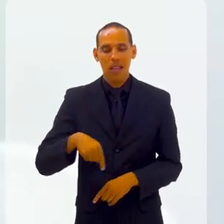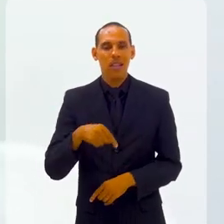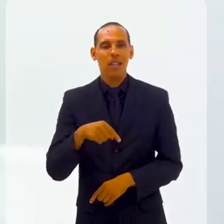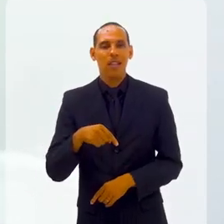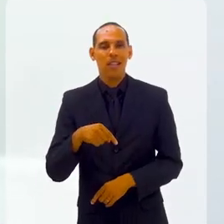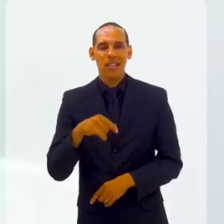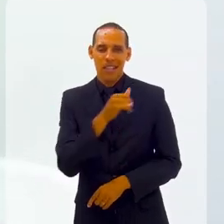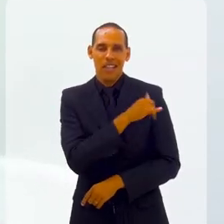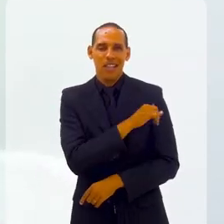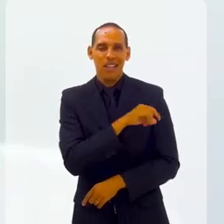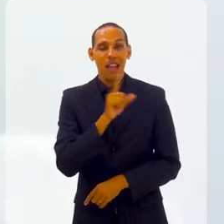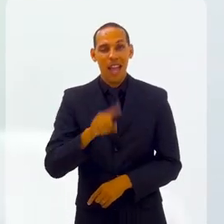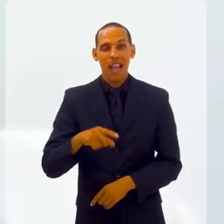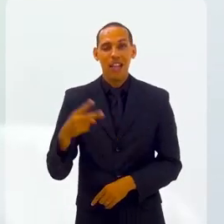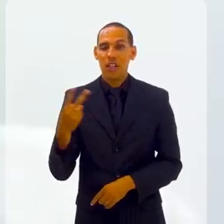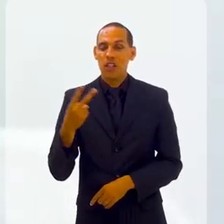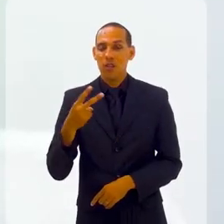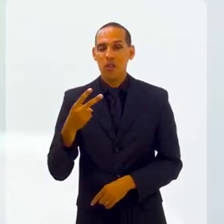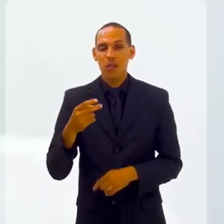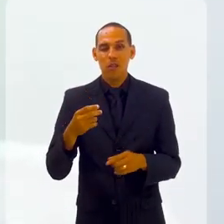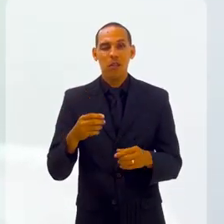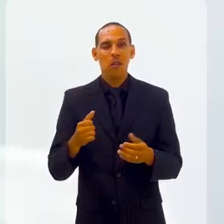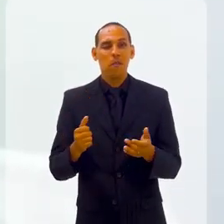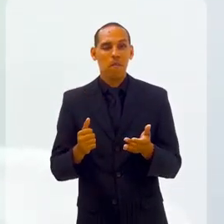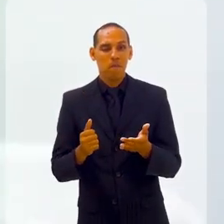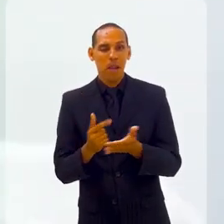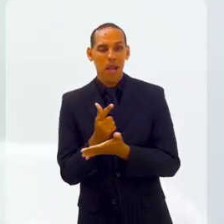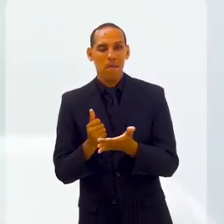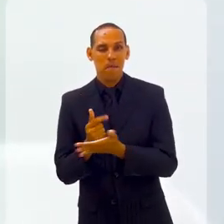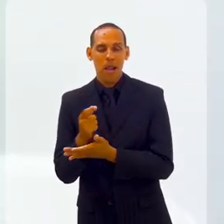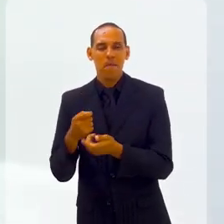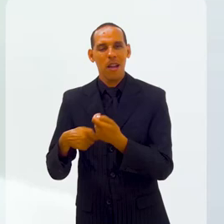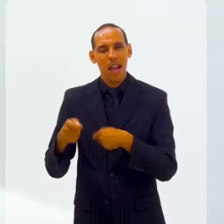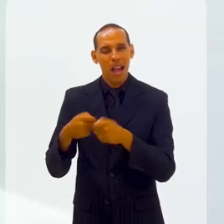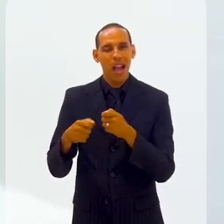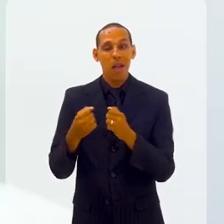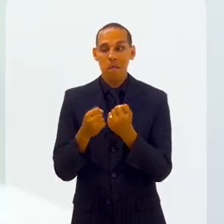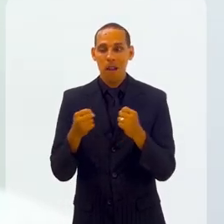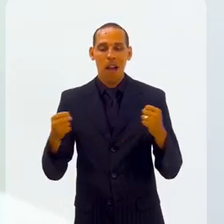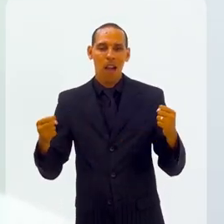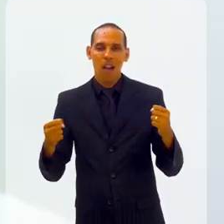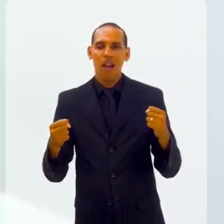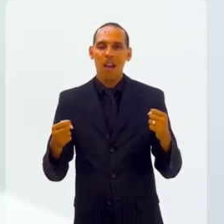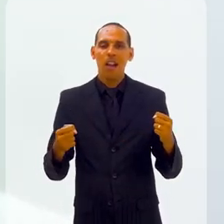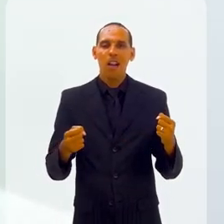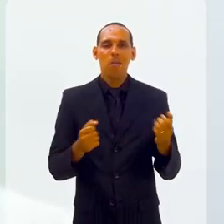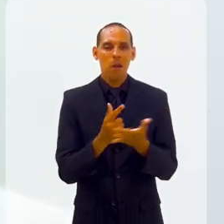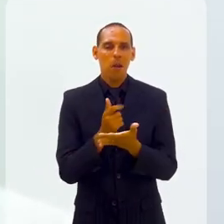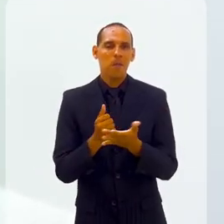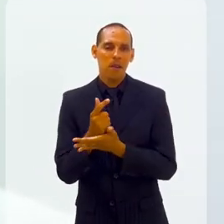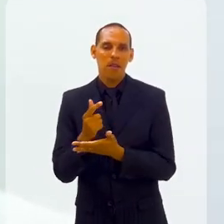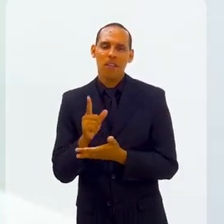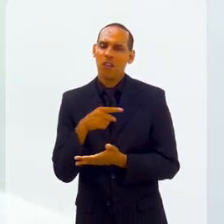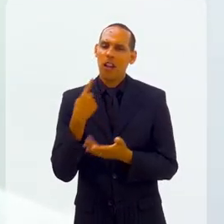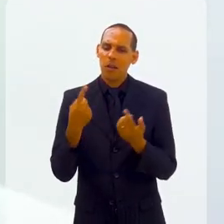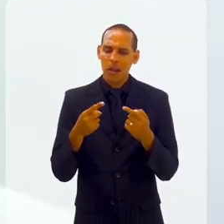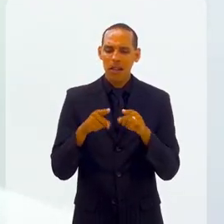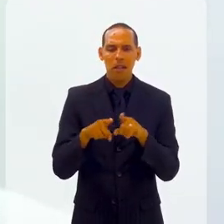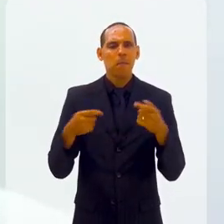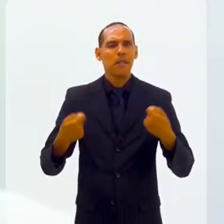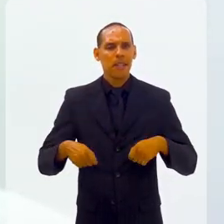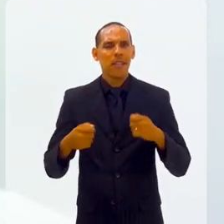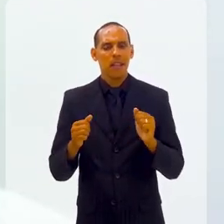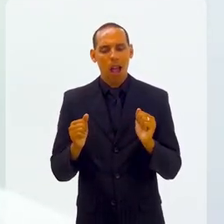o segundo maior mercado consumidor do país e a gente realmente precisa unir esforços com todos esses